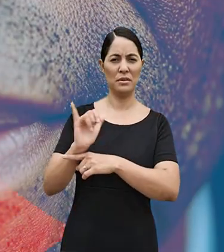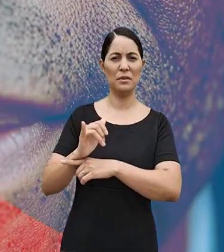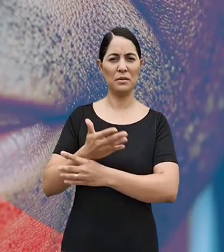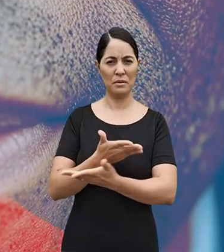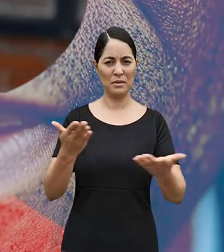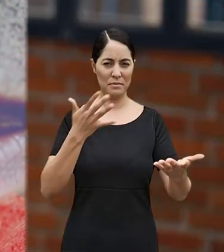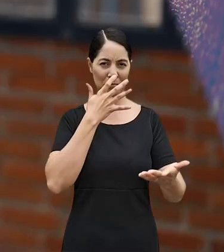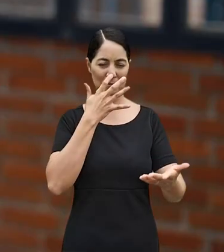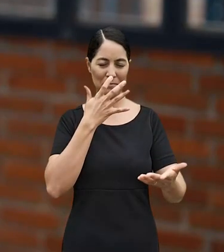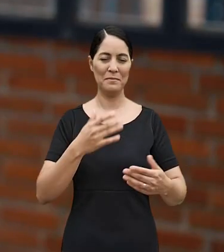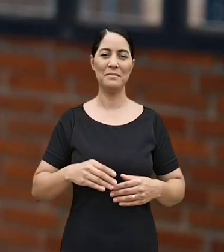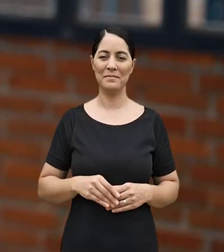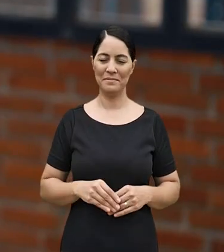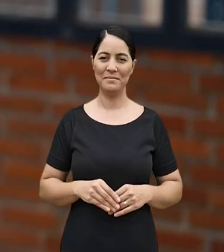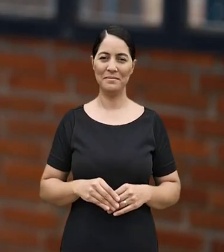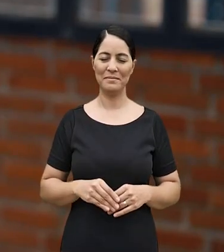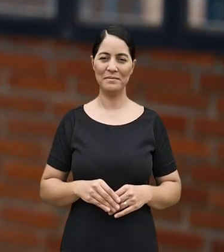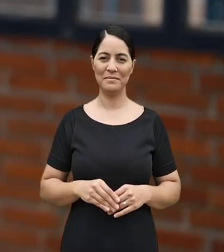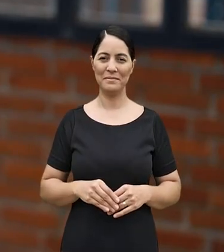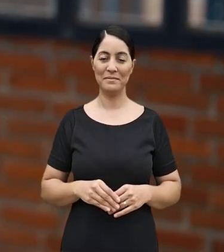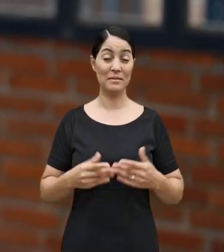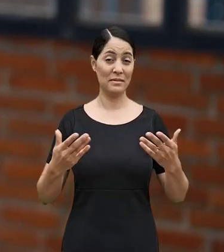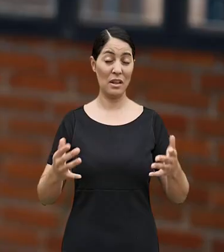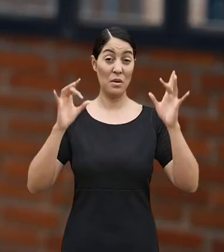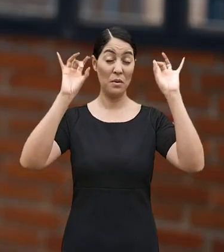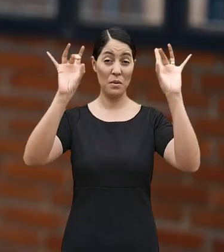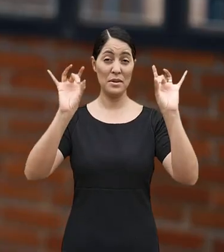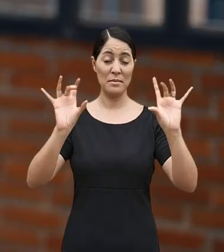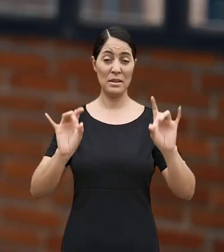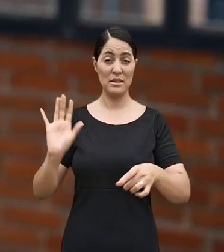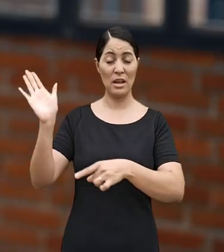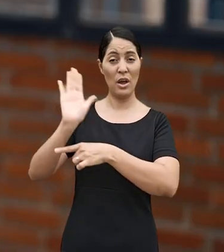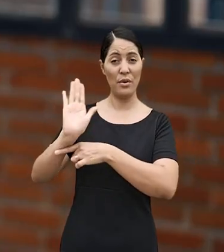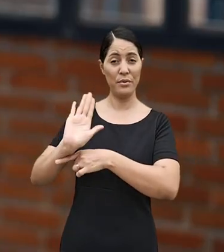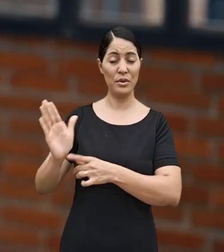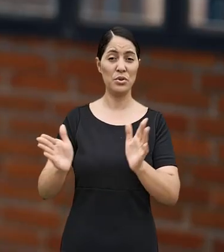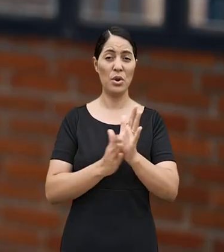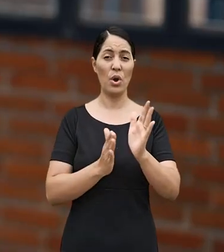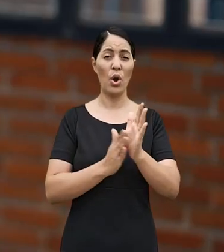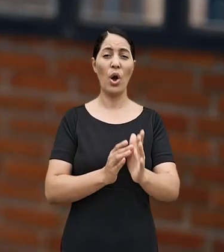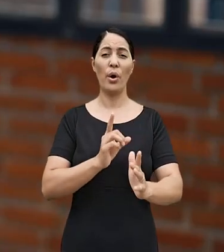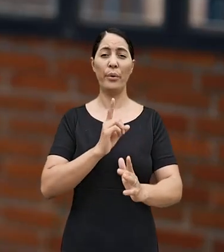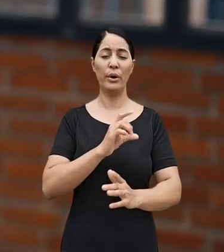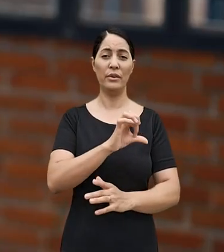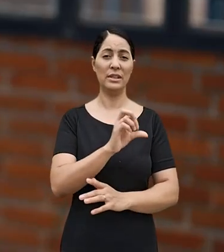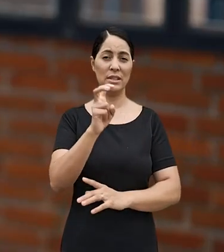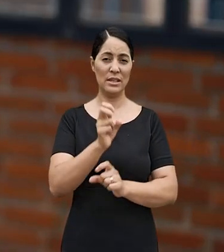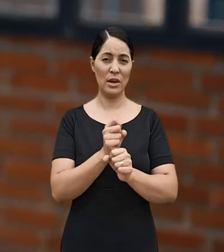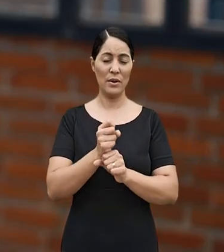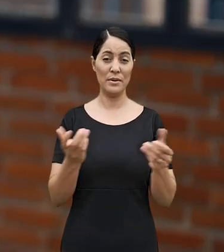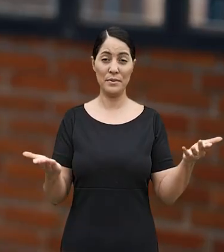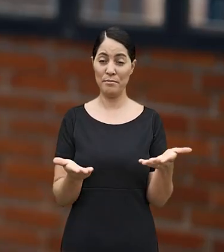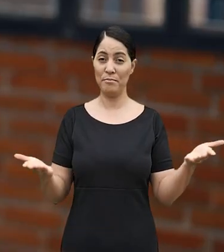YouTube. O especial Vozes da Advocacia, produzido em homenagem aos 95 anos da OAB, apresenta